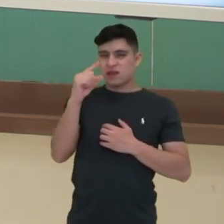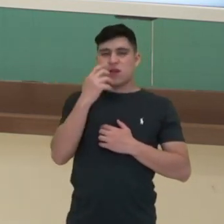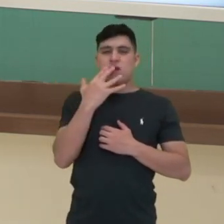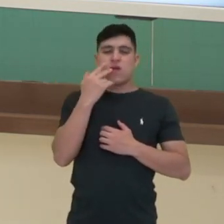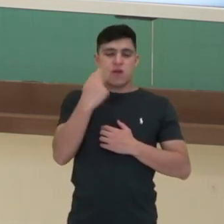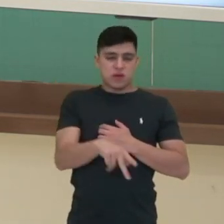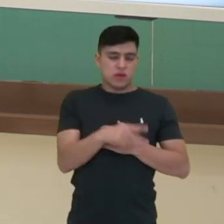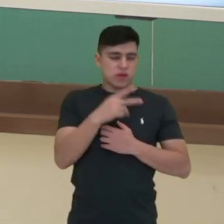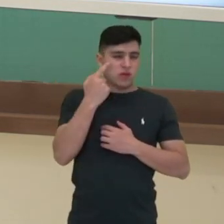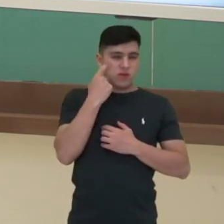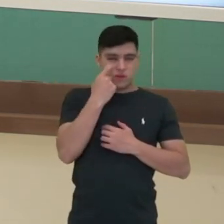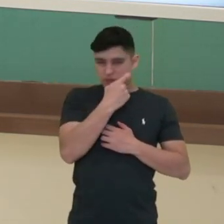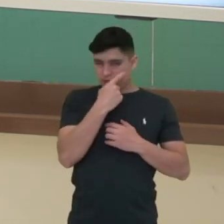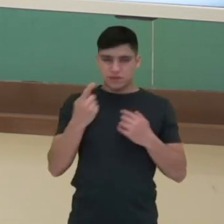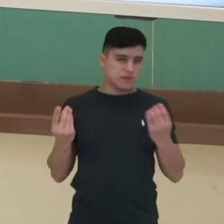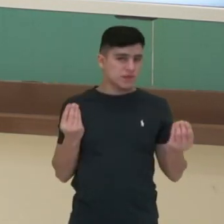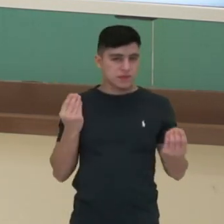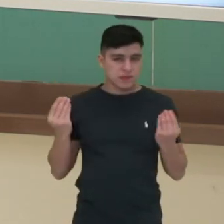gente? Então, assim,